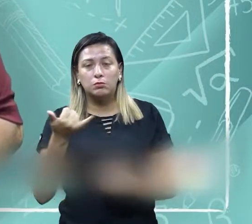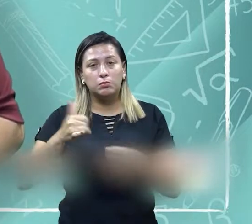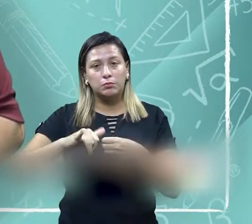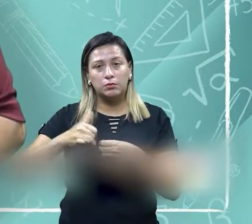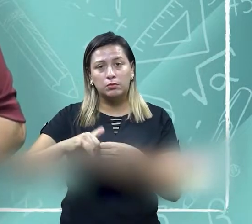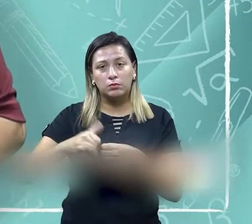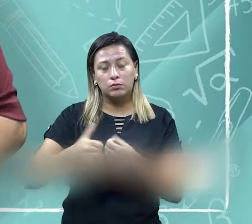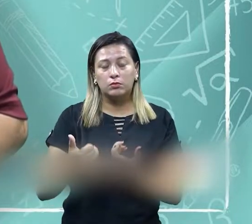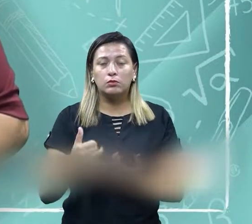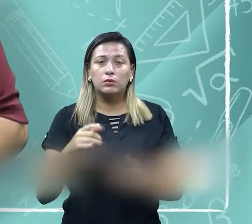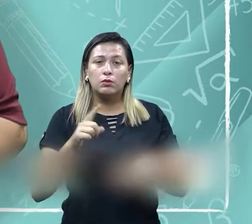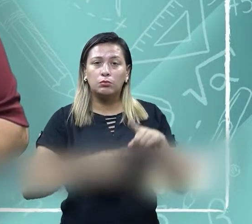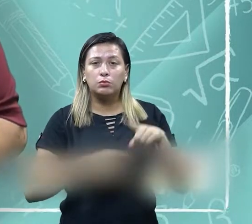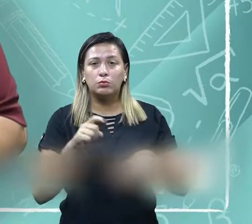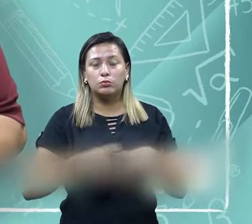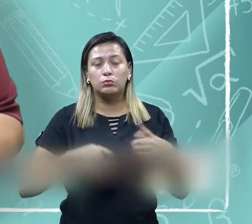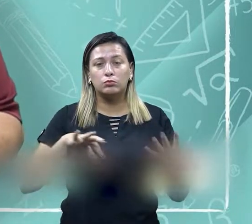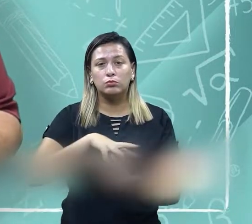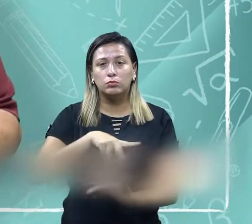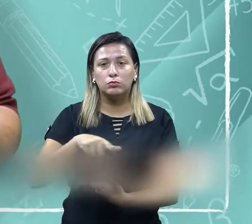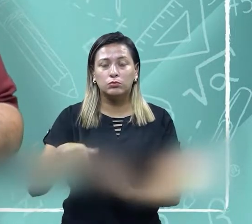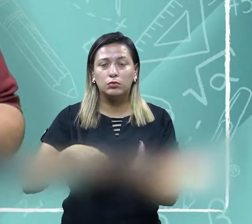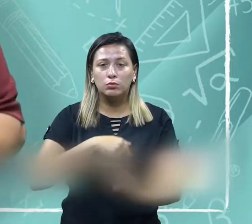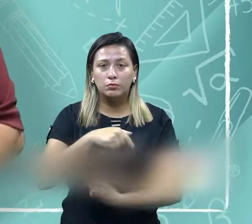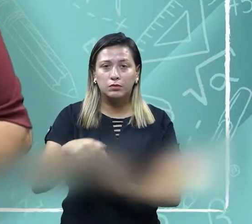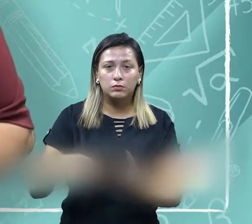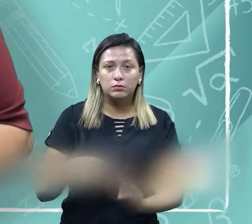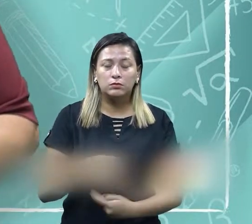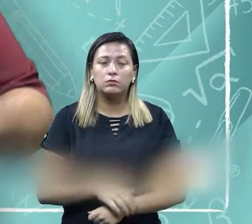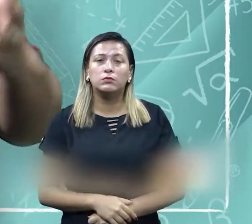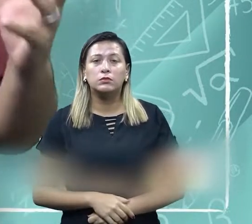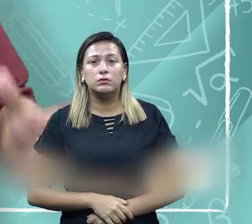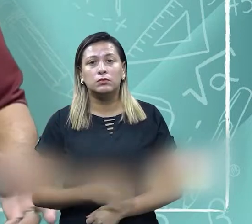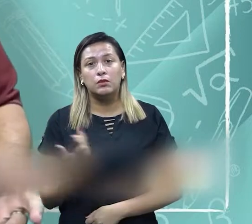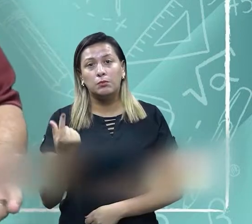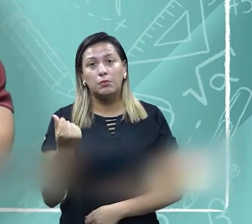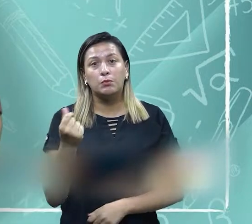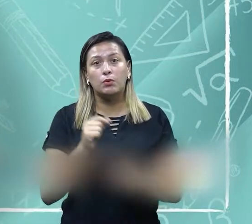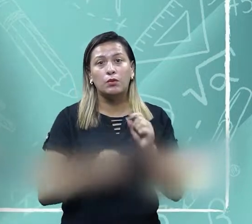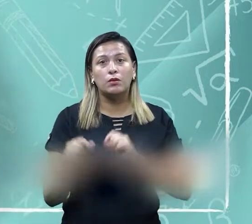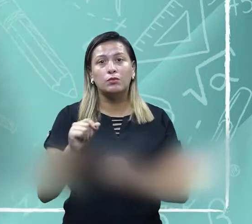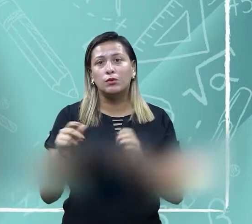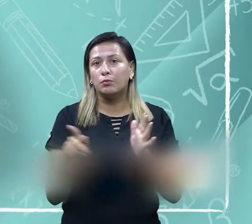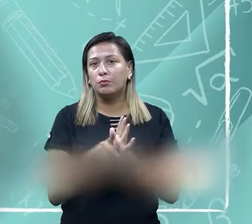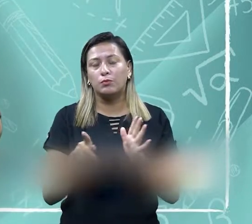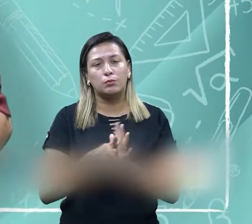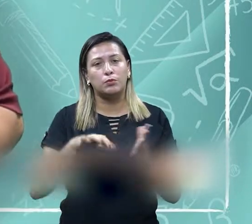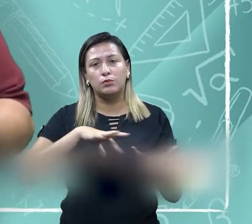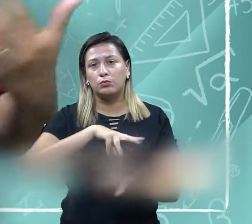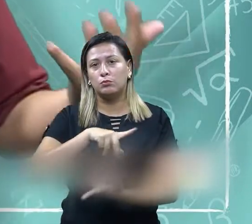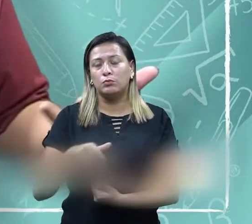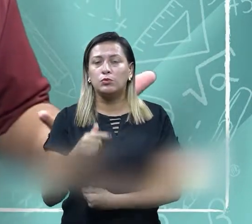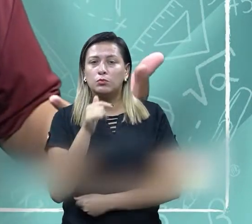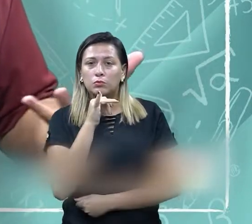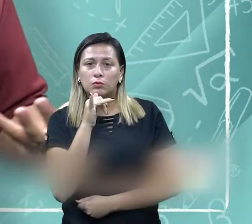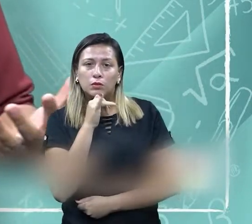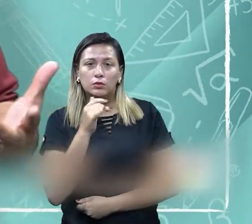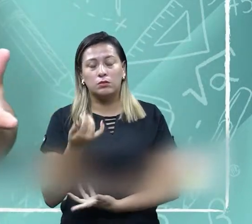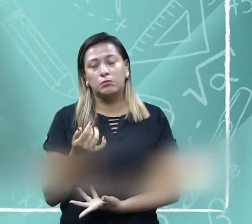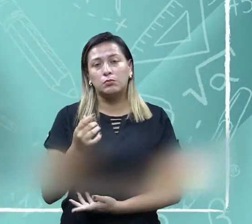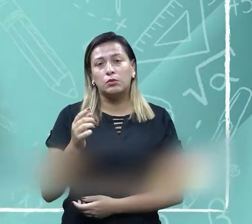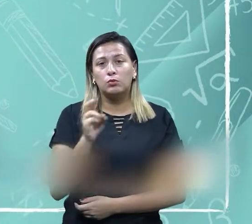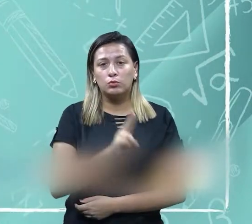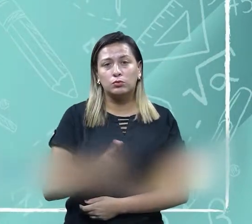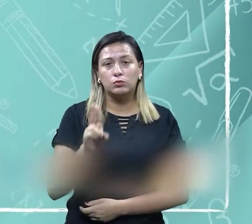produto globalizado. Então, geralmente se trata com uma moeda mais universal. Por exemplo, um dólar ou euro.